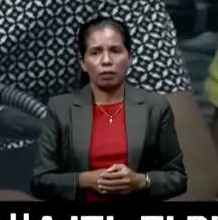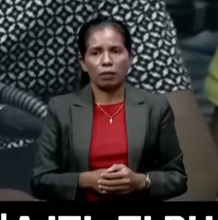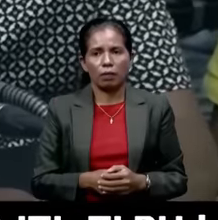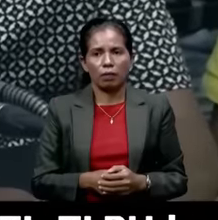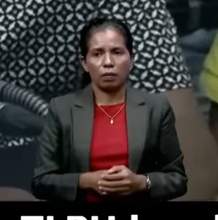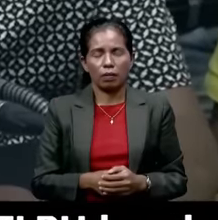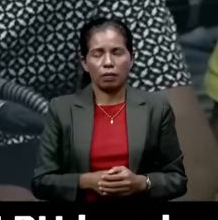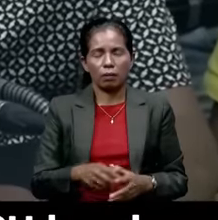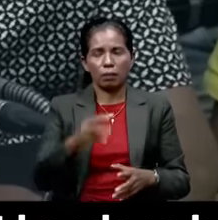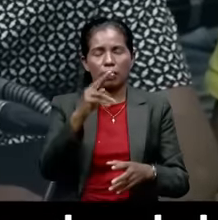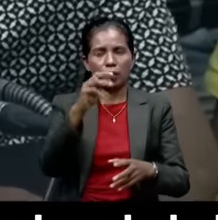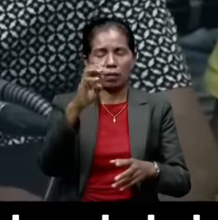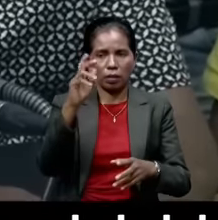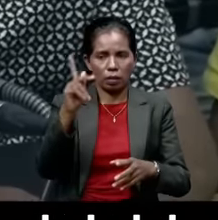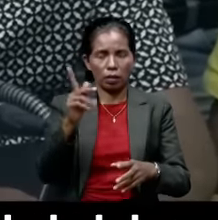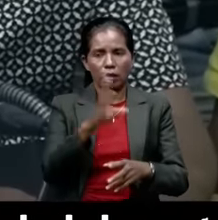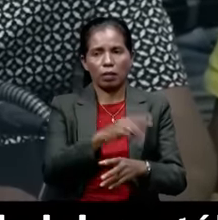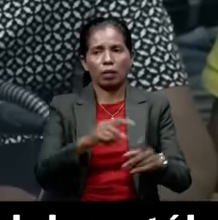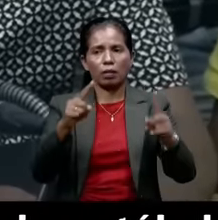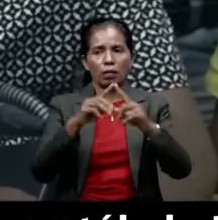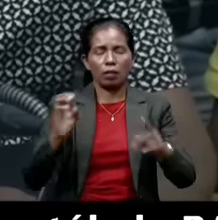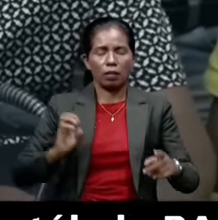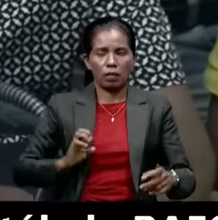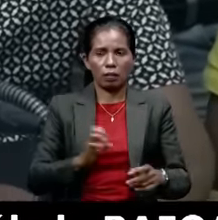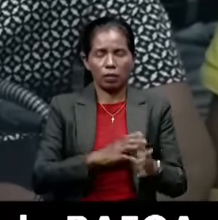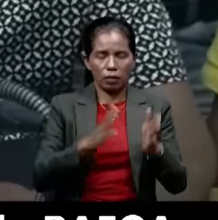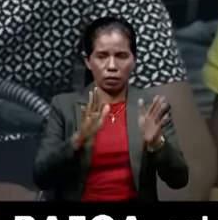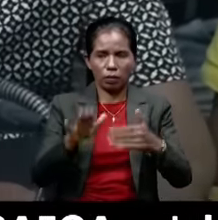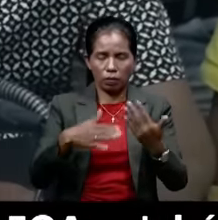ba menek, ba mos impasara sira,